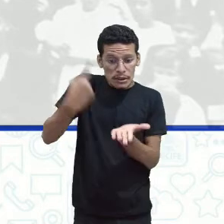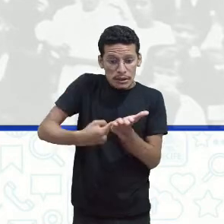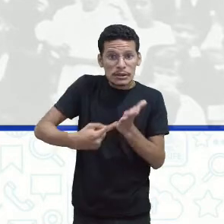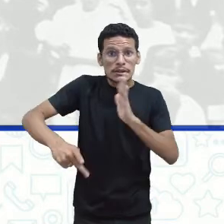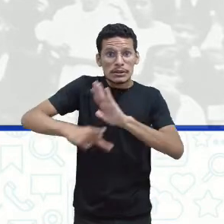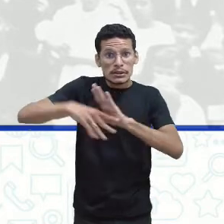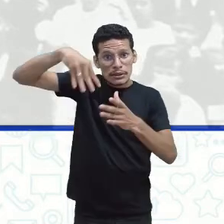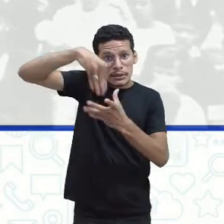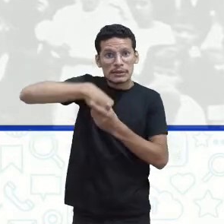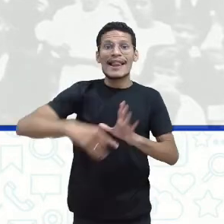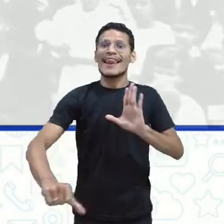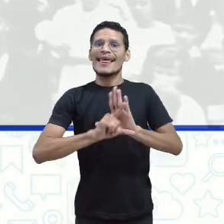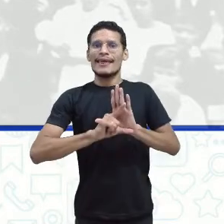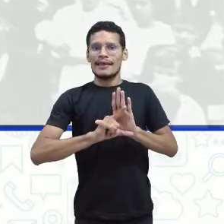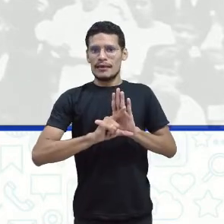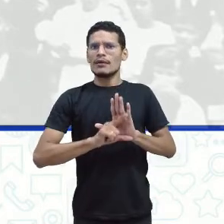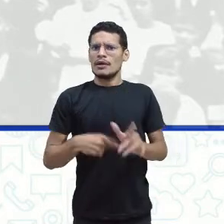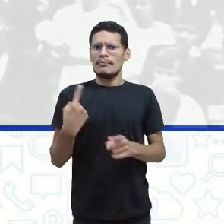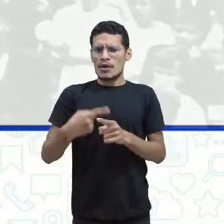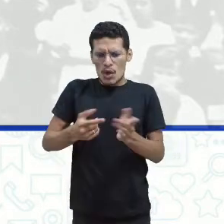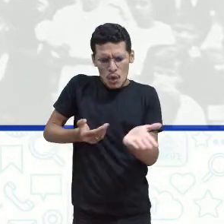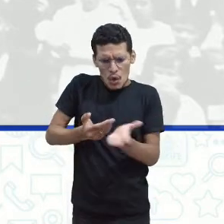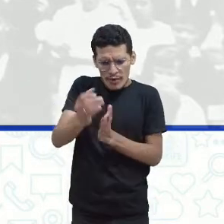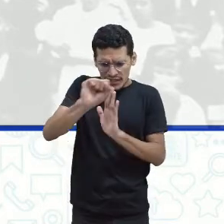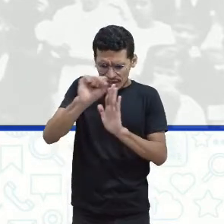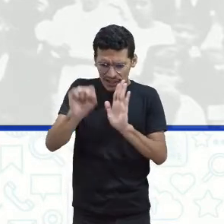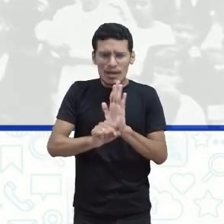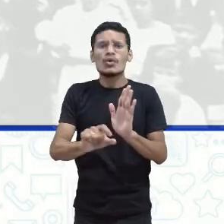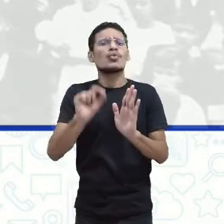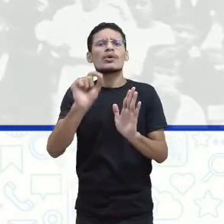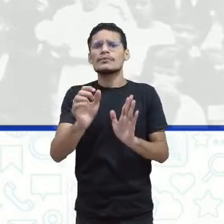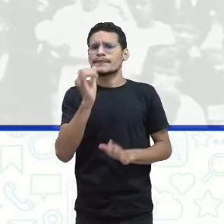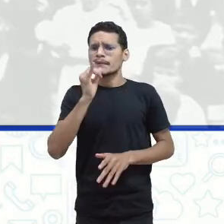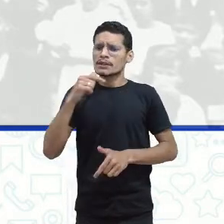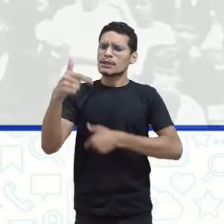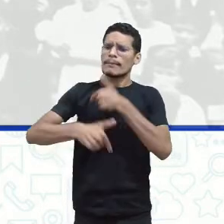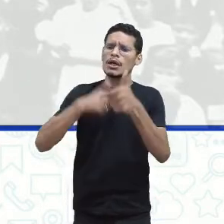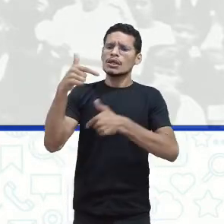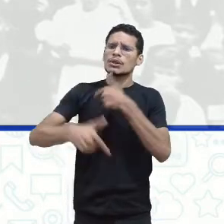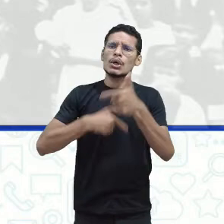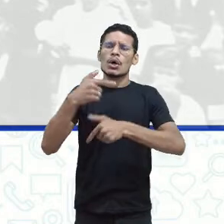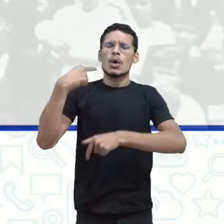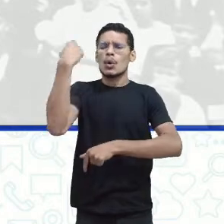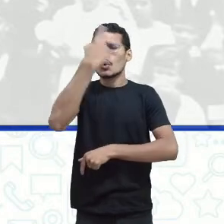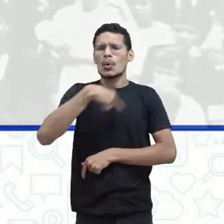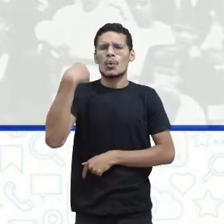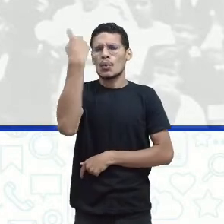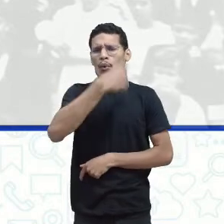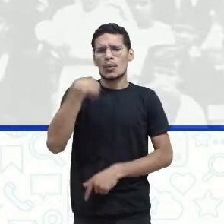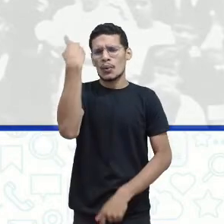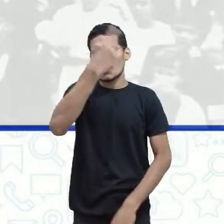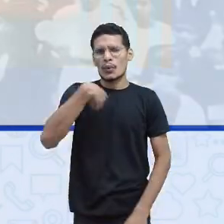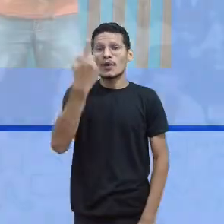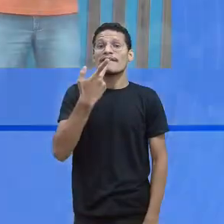lei. Por quê? Porque no começo do século o trabalhador era submetido a horas e horas de trabalho. Eu falei 14, 16